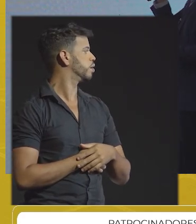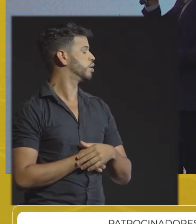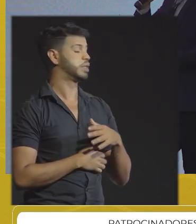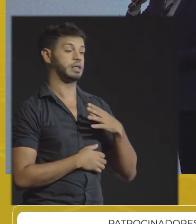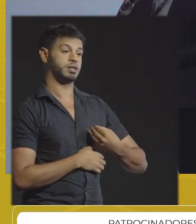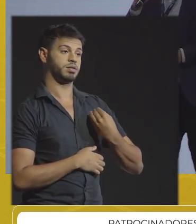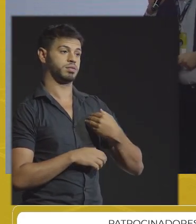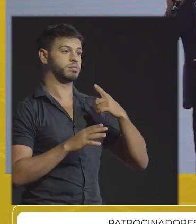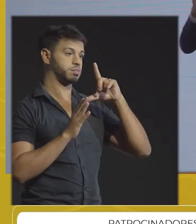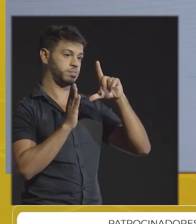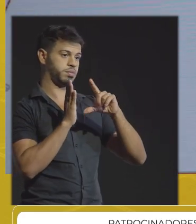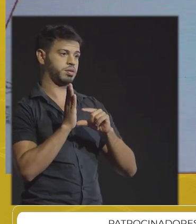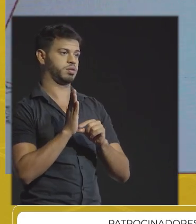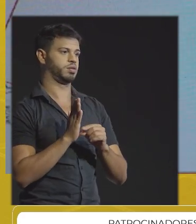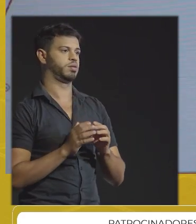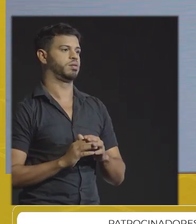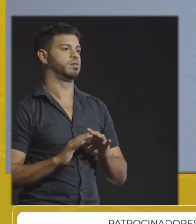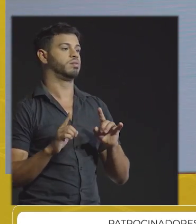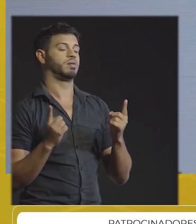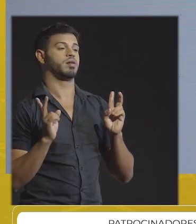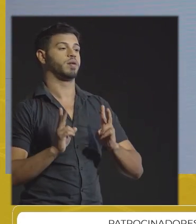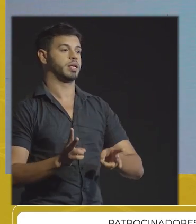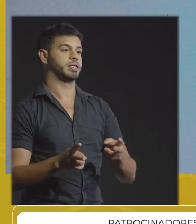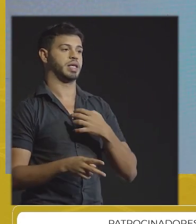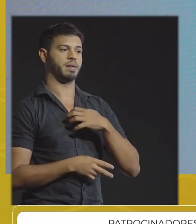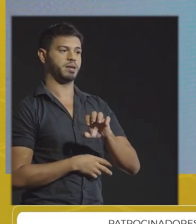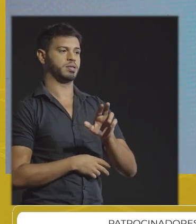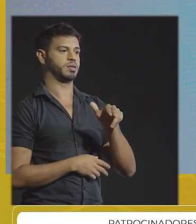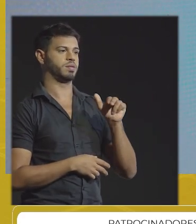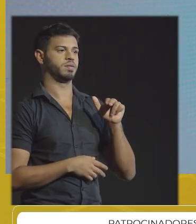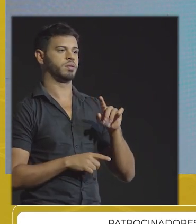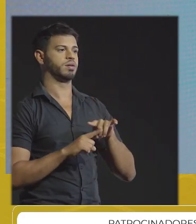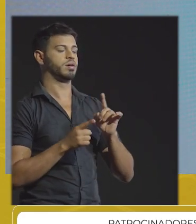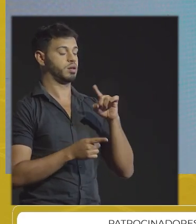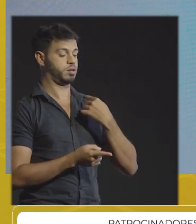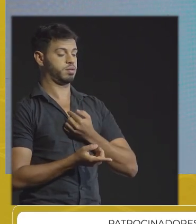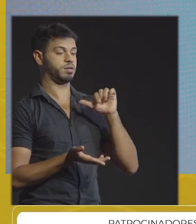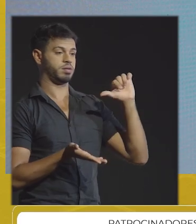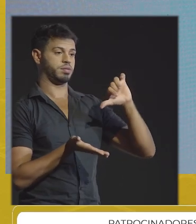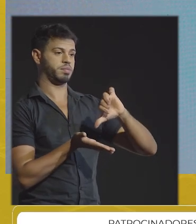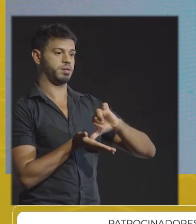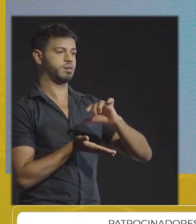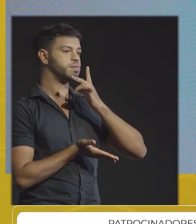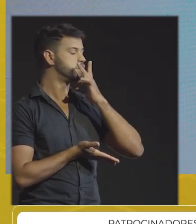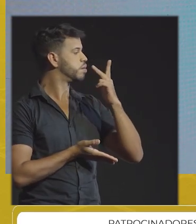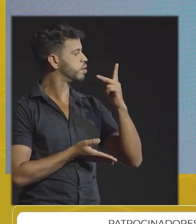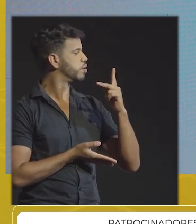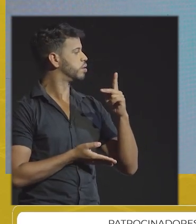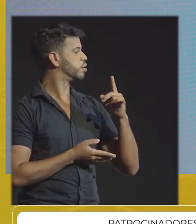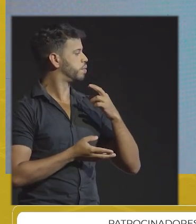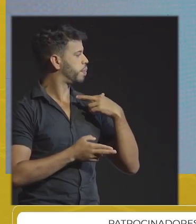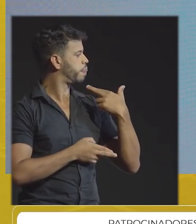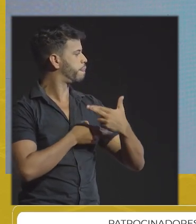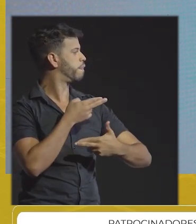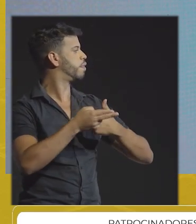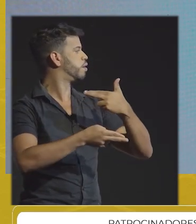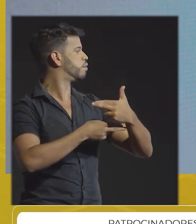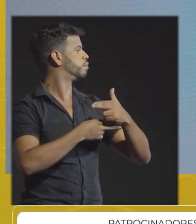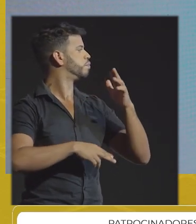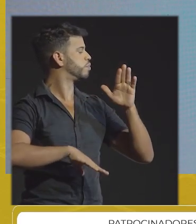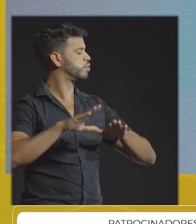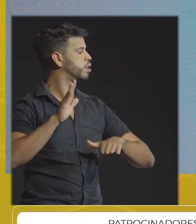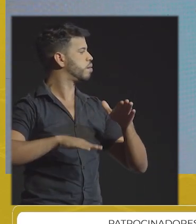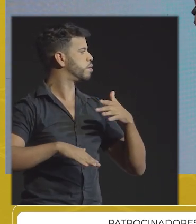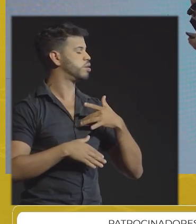está muito baixo mas nem sempre foi é assim a nossa Matriz pessoal é predominantemente renovável né Depende